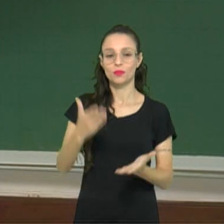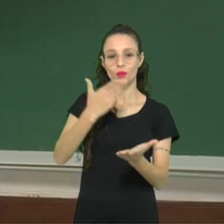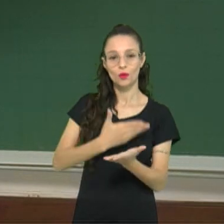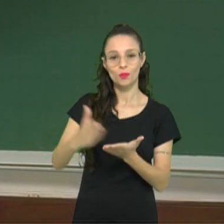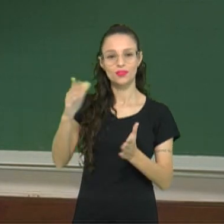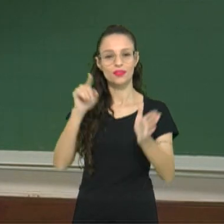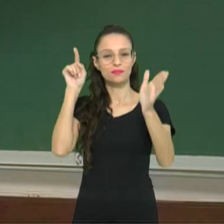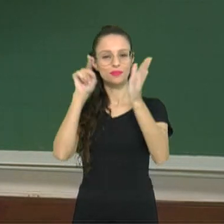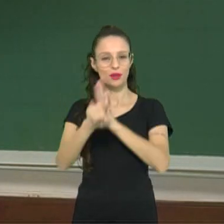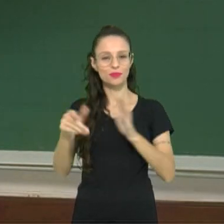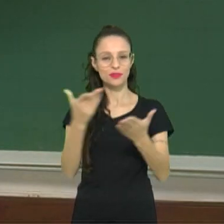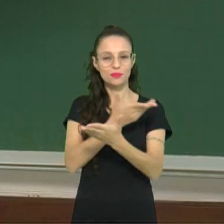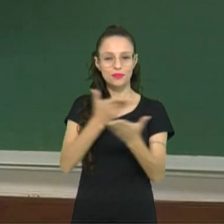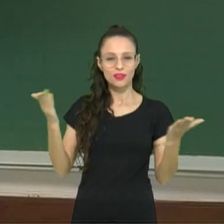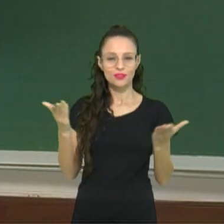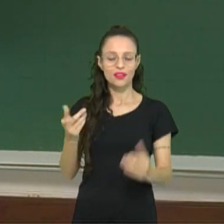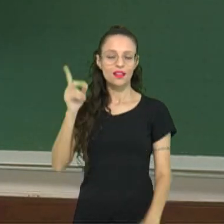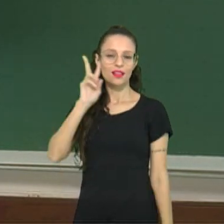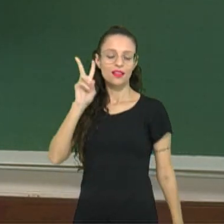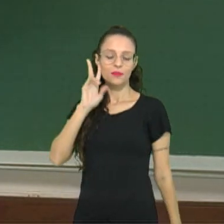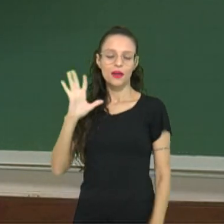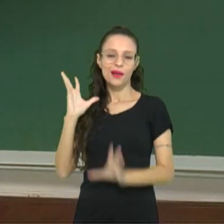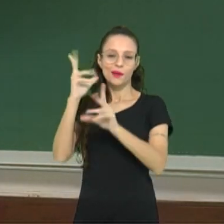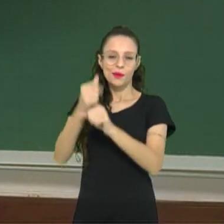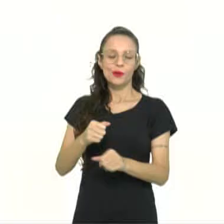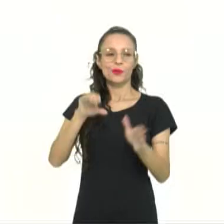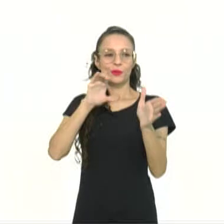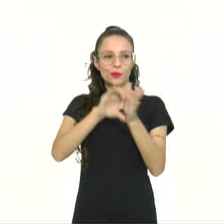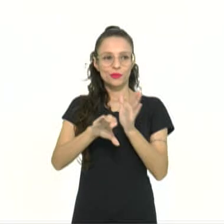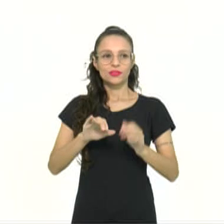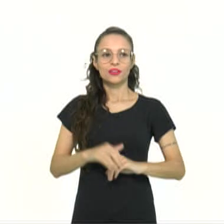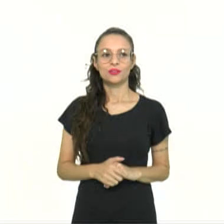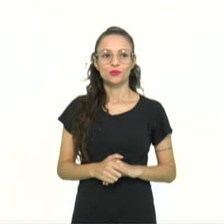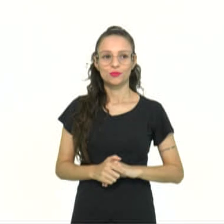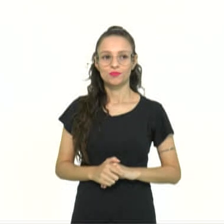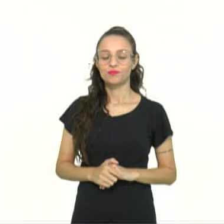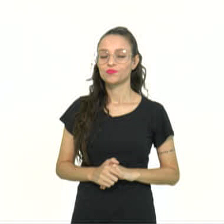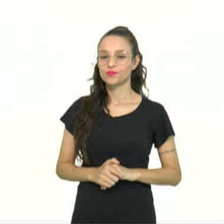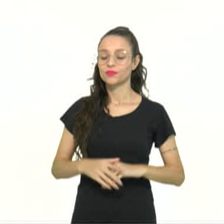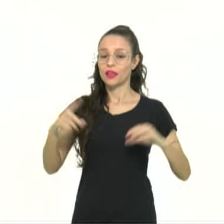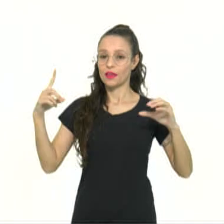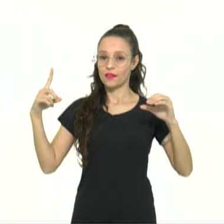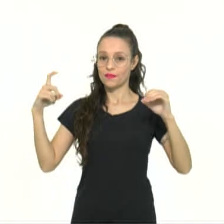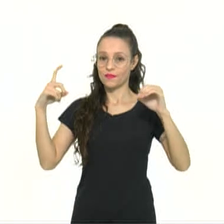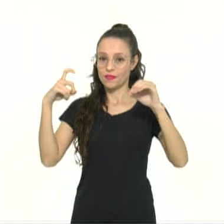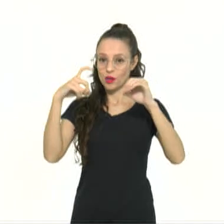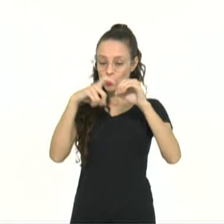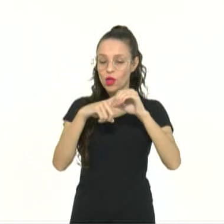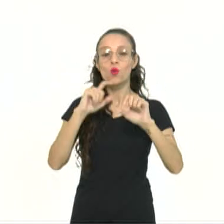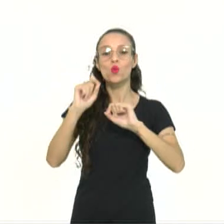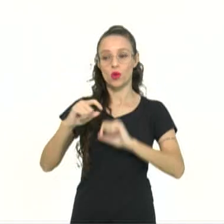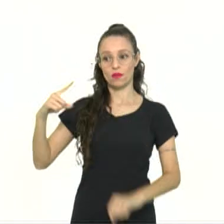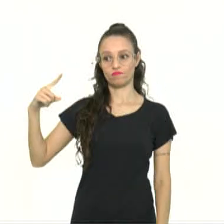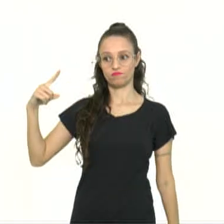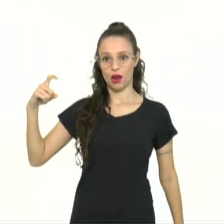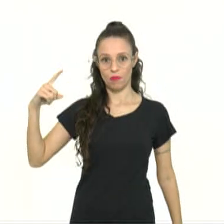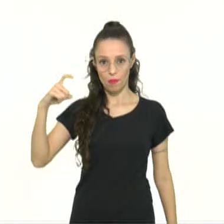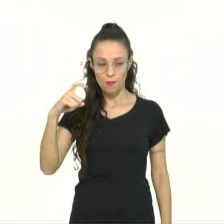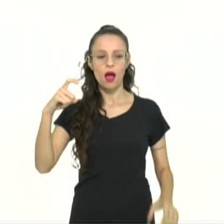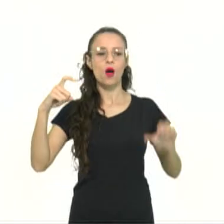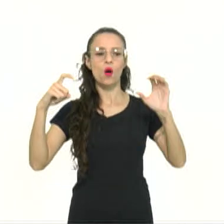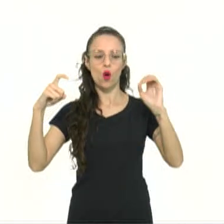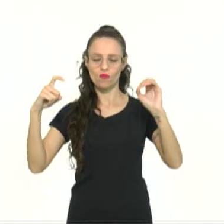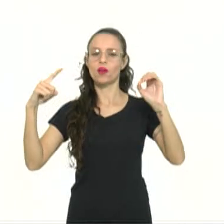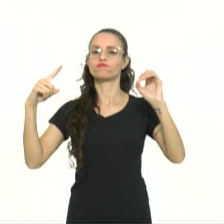com um quiz, tentando relembrar alguns conceitos, né? Recebe o nome de fecundação o evento em que o espermatozoide encontra-se